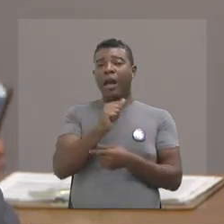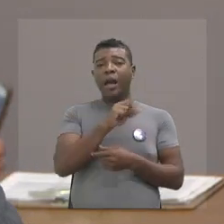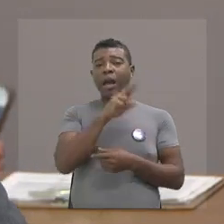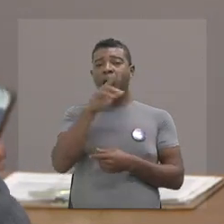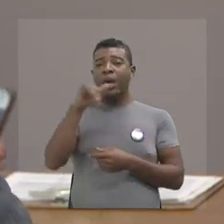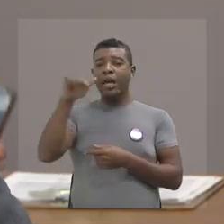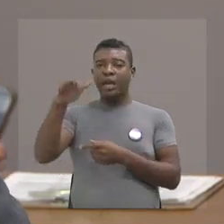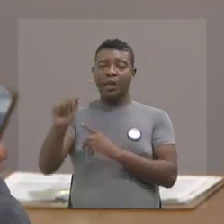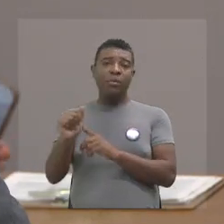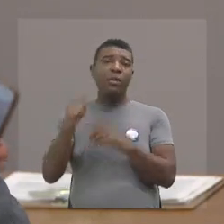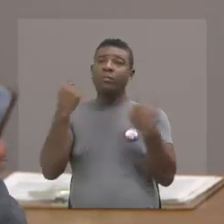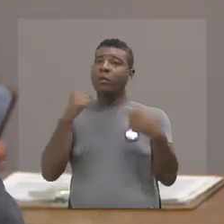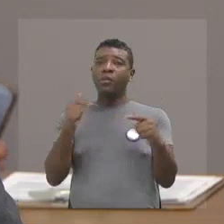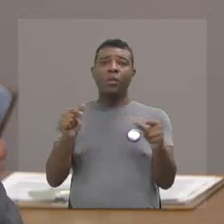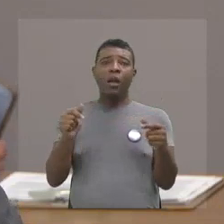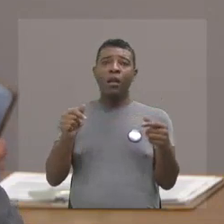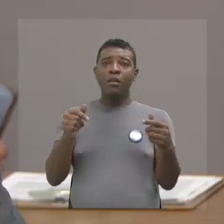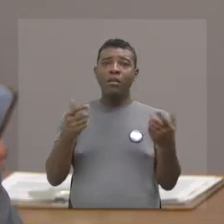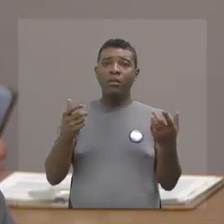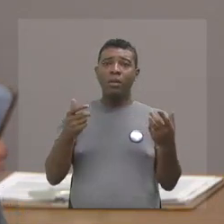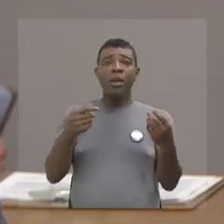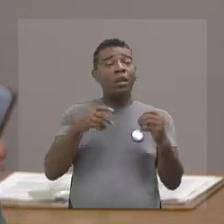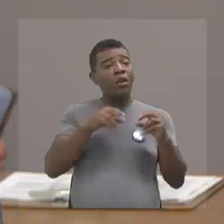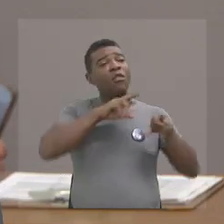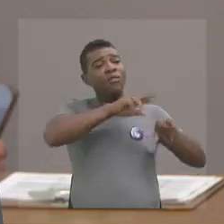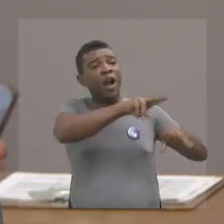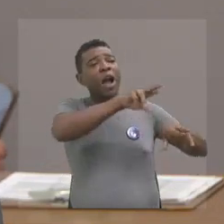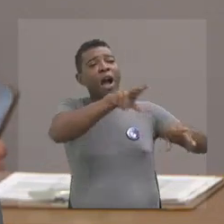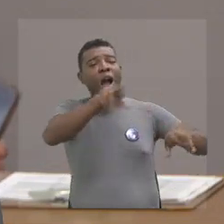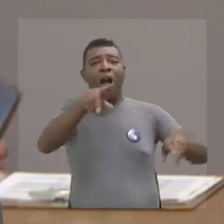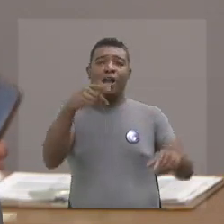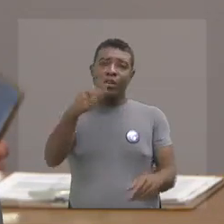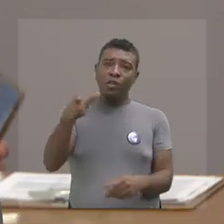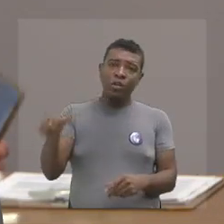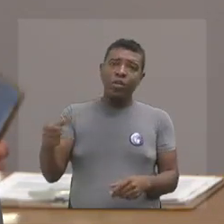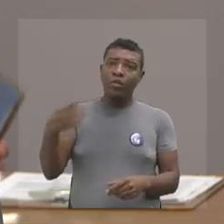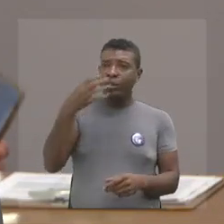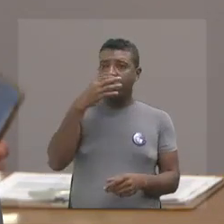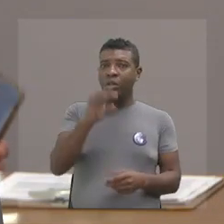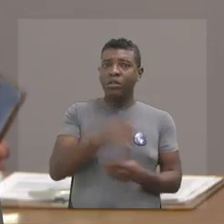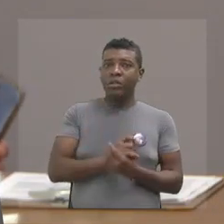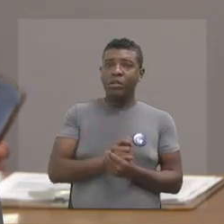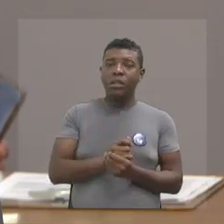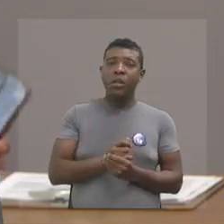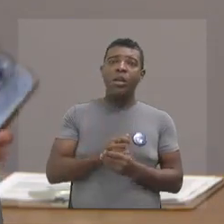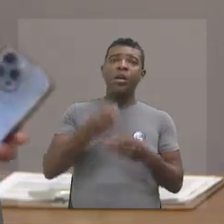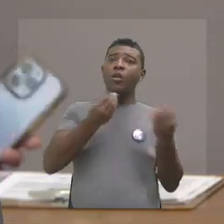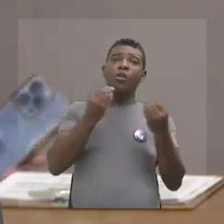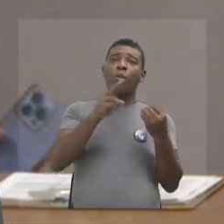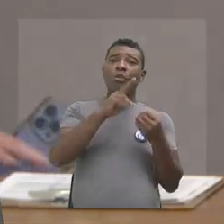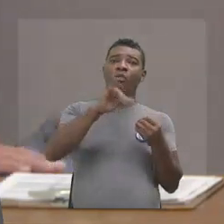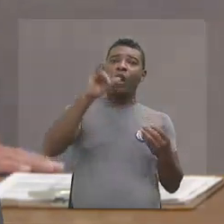aterros sanitários aqui as denúncias foram graves então duas questões solicitar vai ser feito essa comunicação